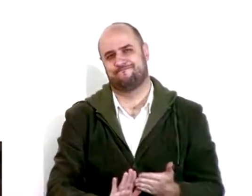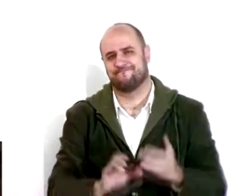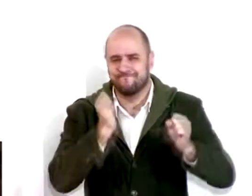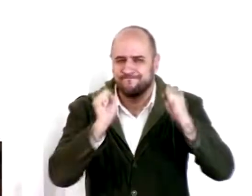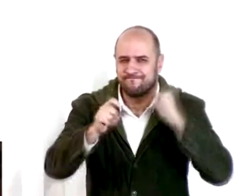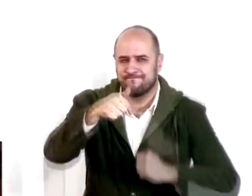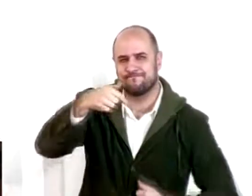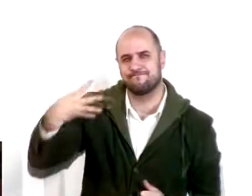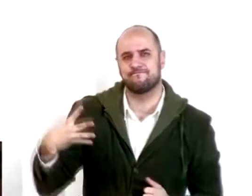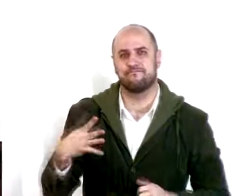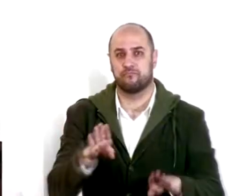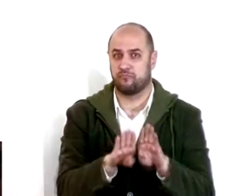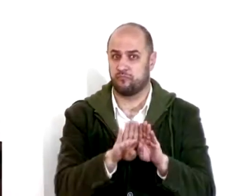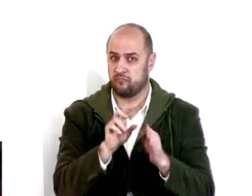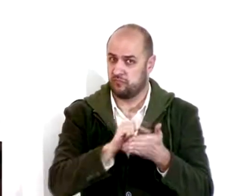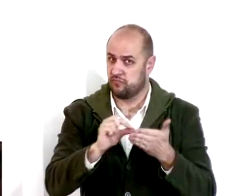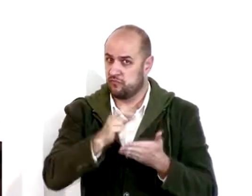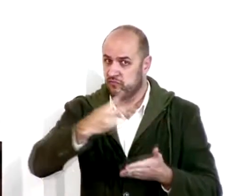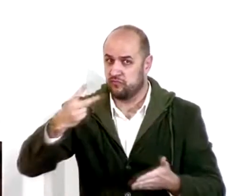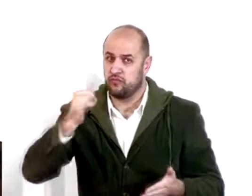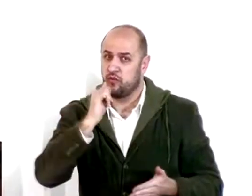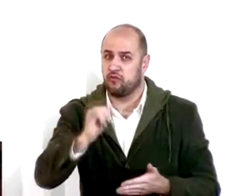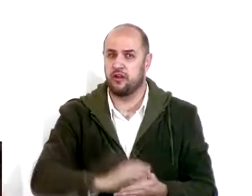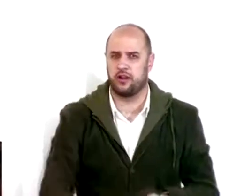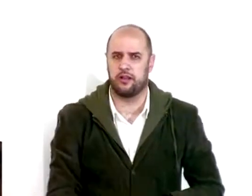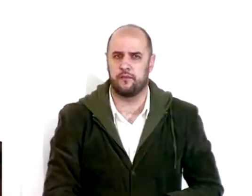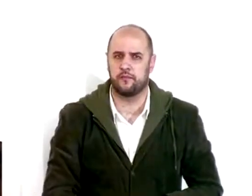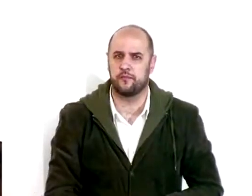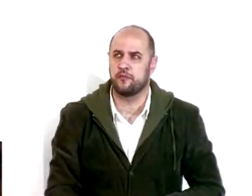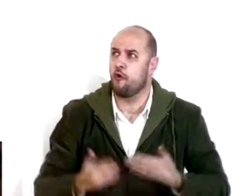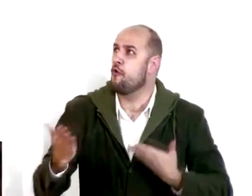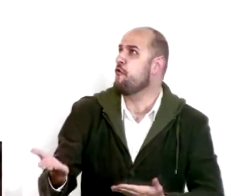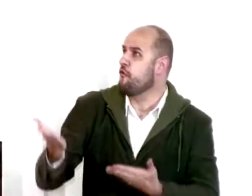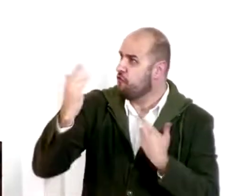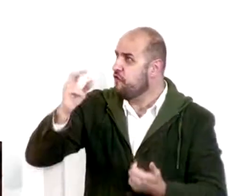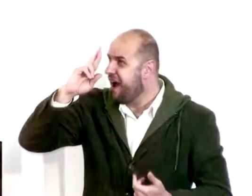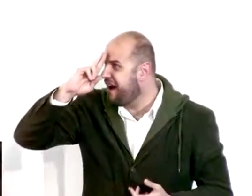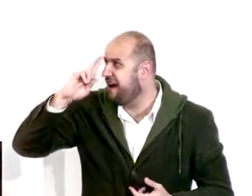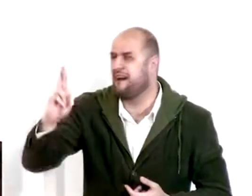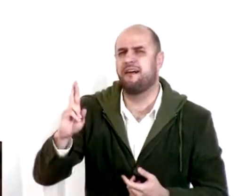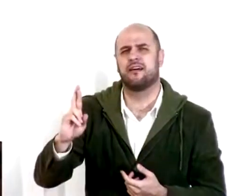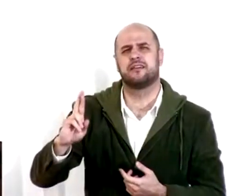verso 22, também de Asaf, nos diz: levanta-te, ó Deus,